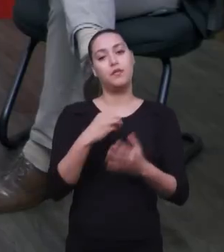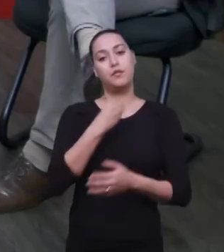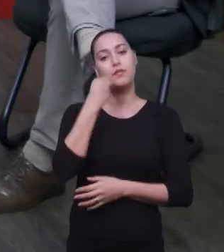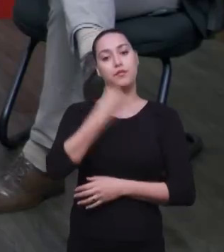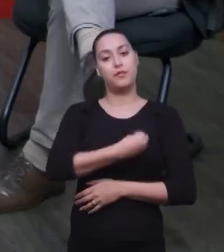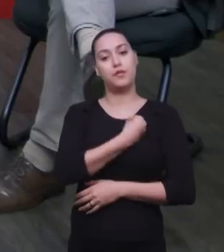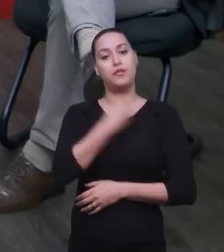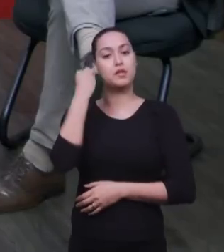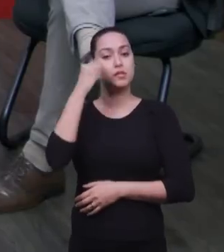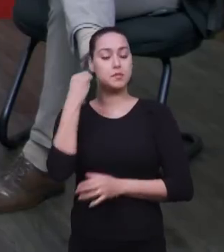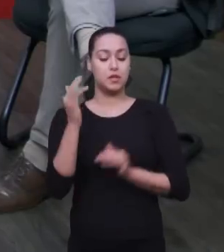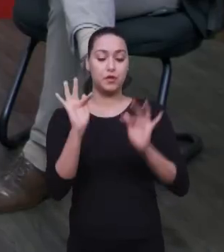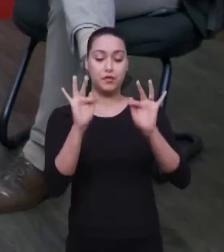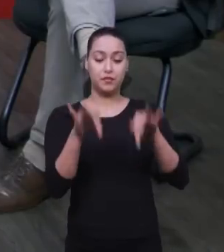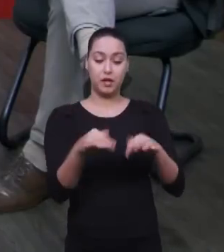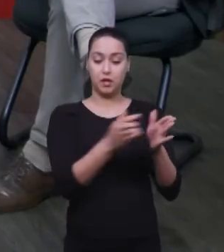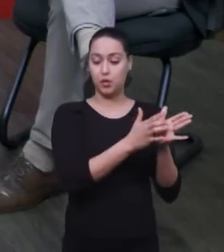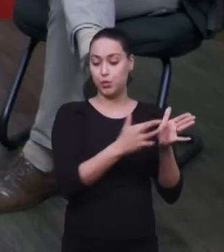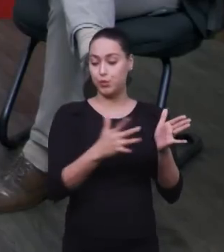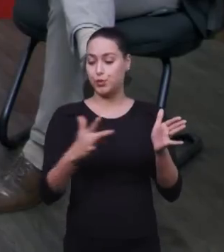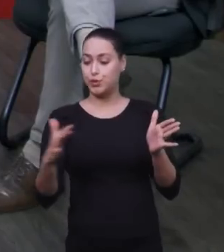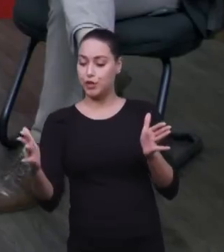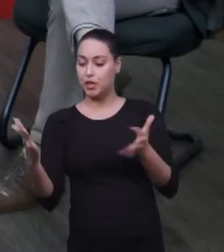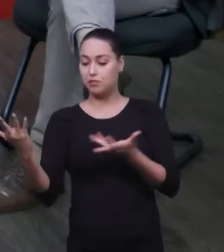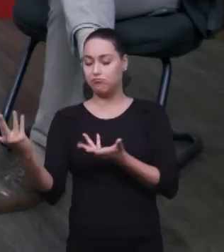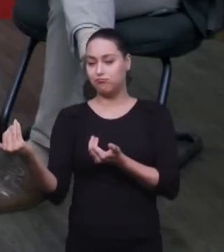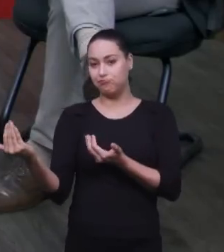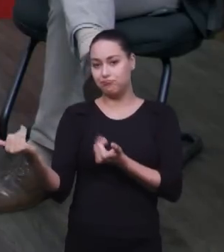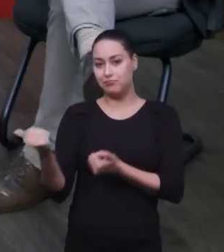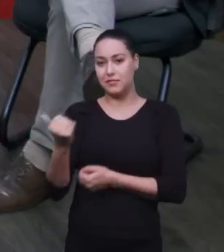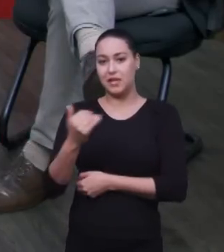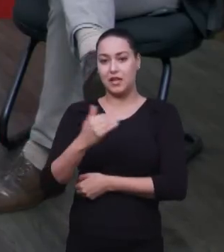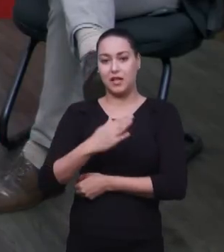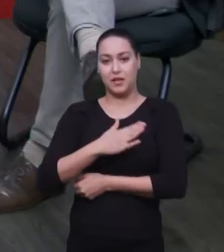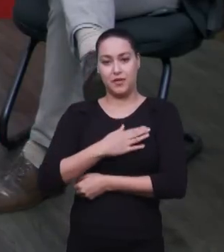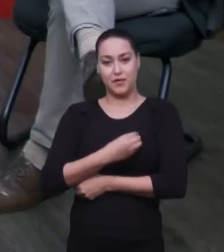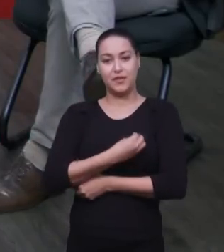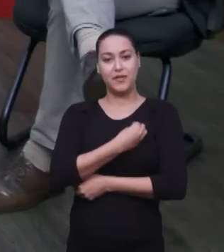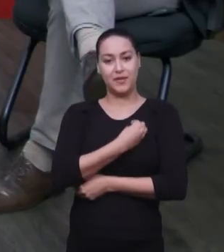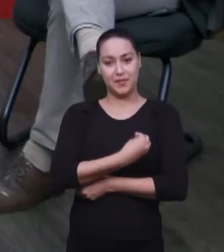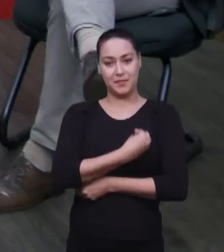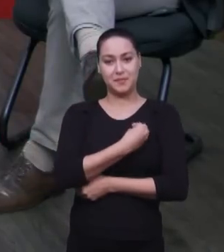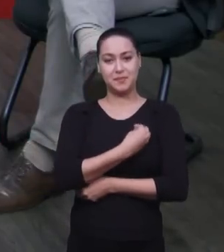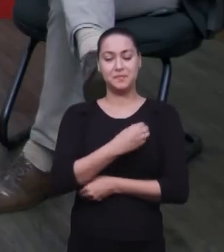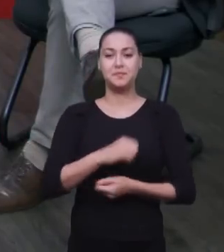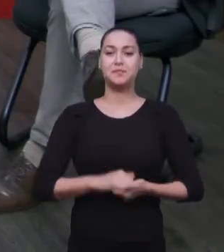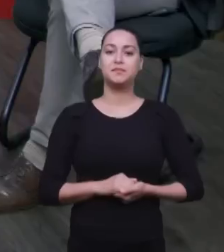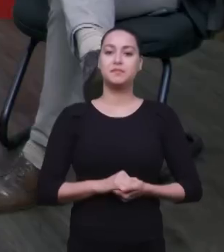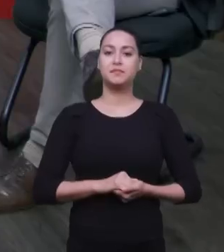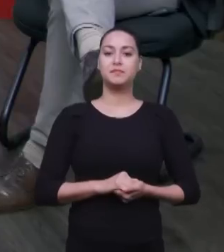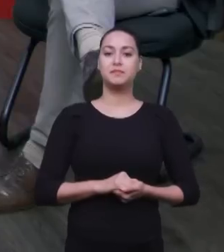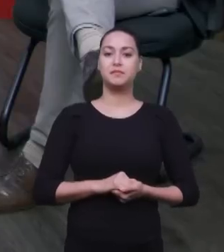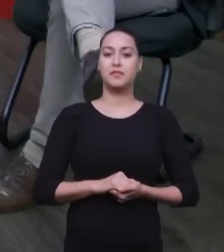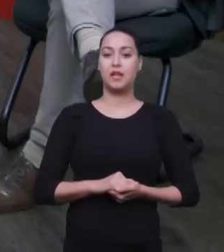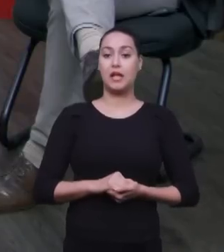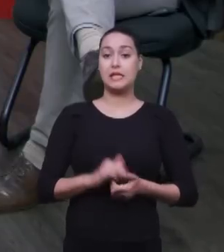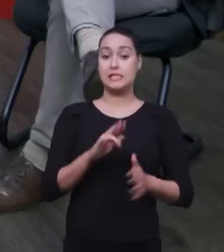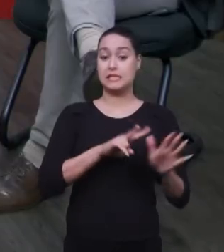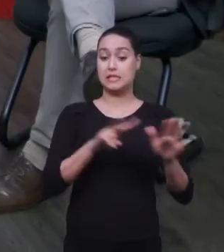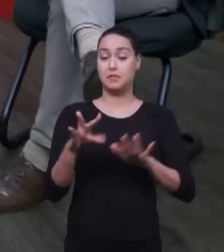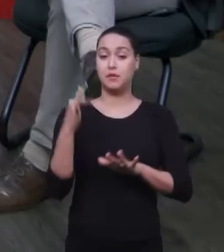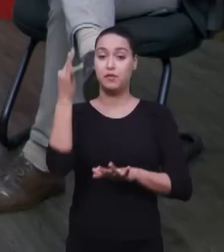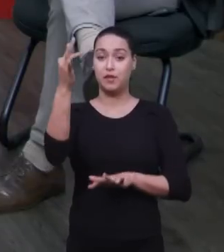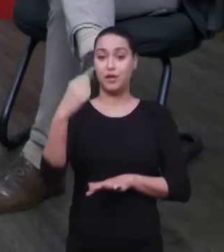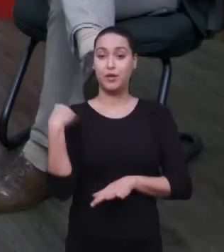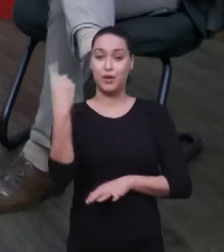bem, chegamos assim ao final deste programa, os dias da minha mocidade, né? E esperando que você continue conosco.